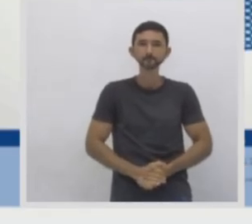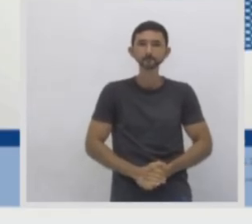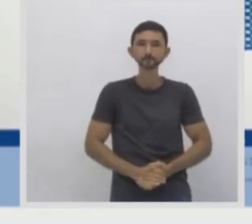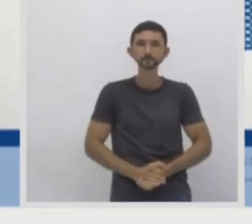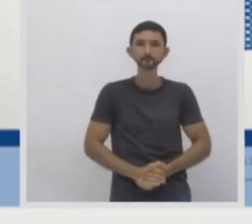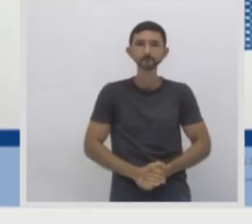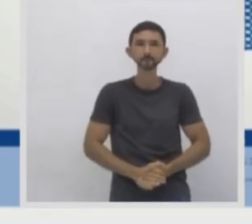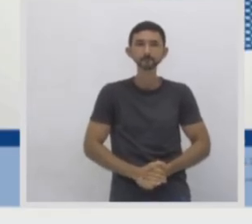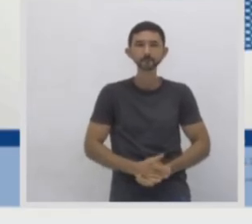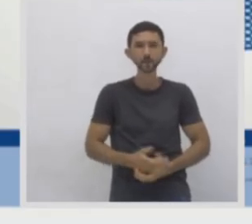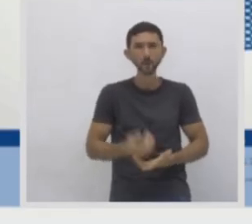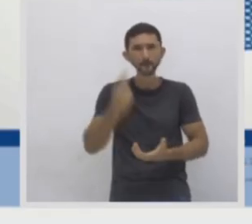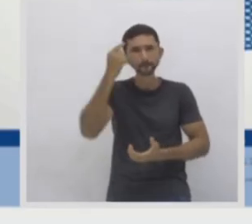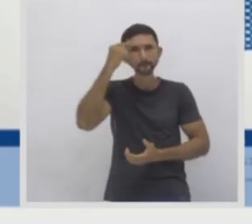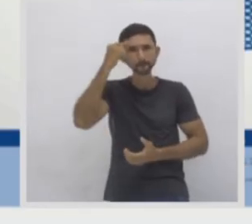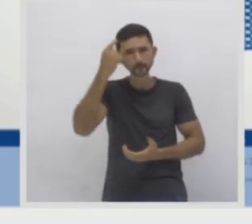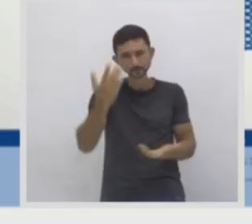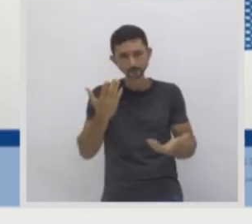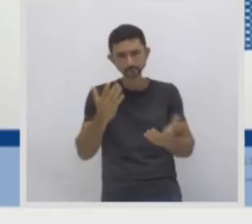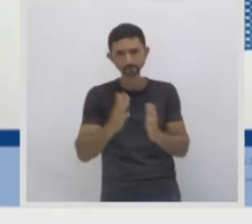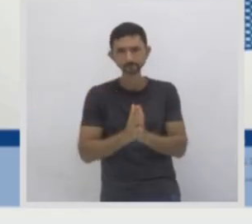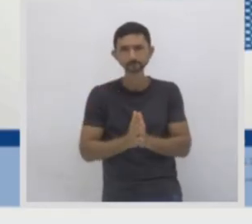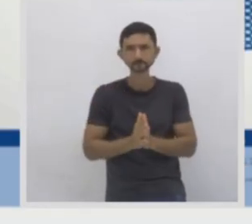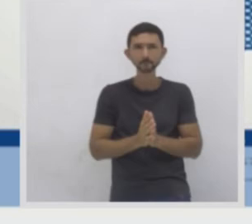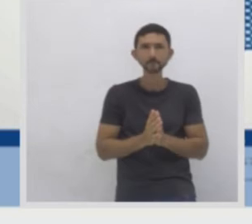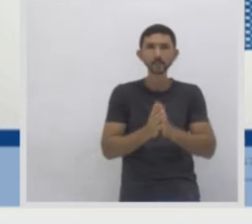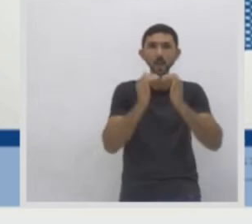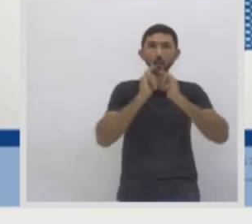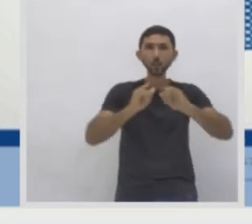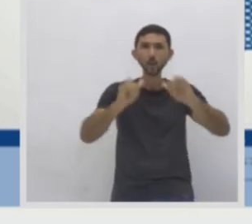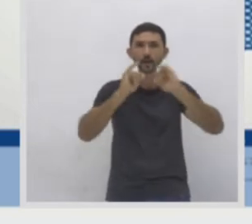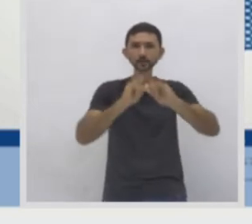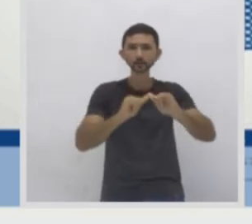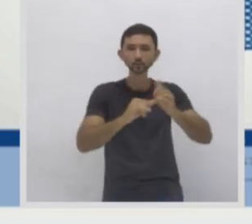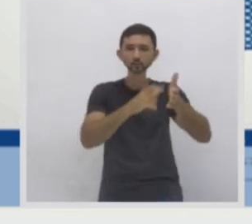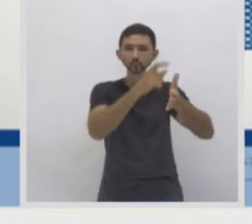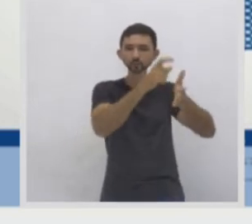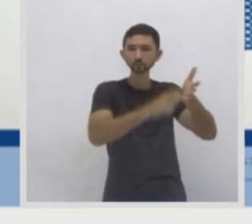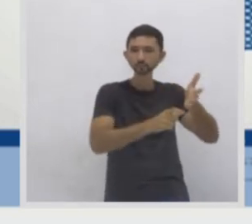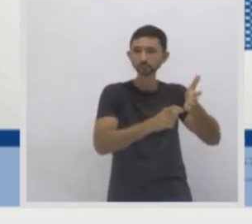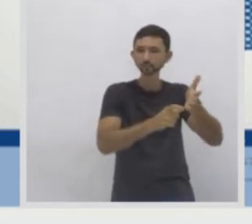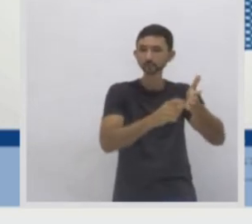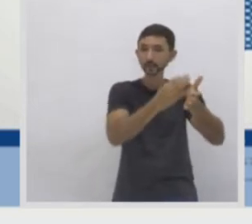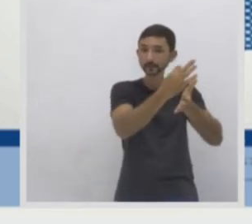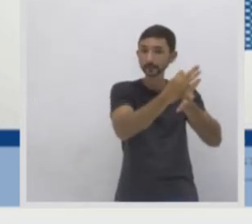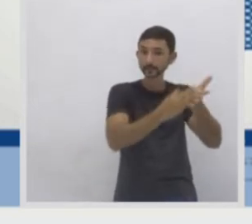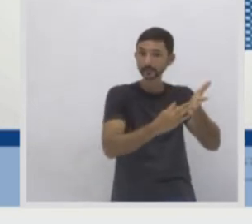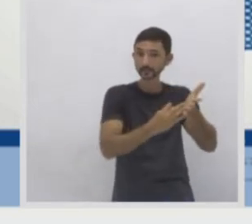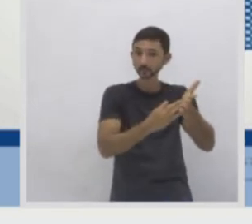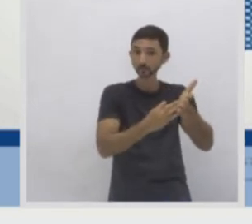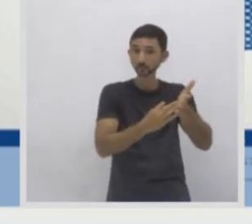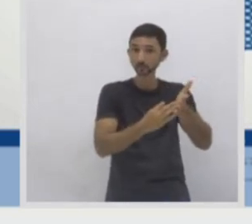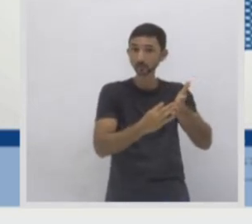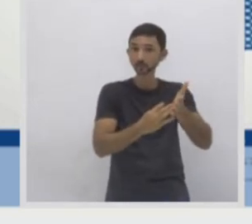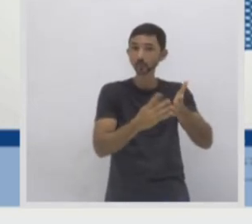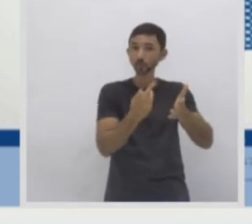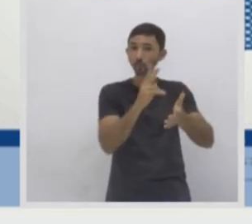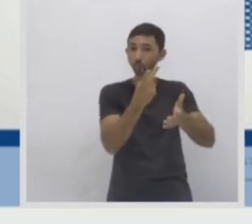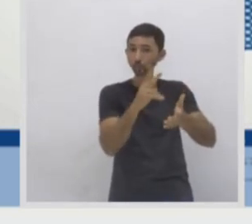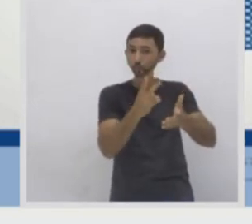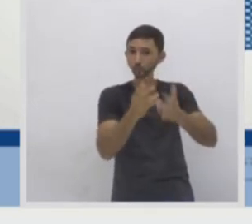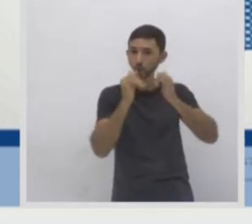Vamos continuar refletindo. O folheto e o anúncio são exemplos de propaganda? São exemplos de